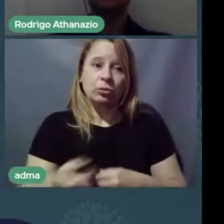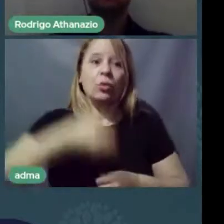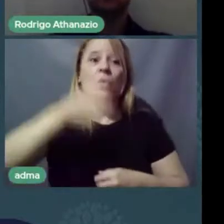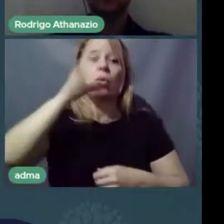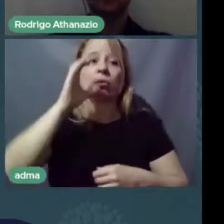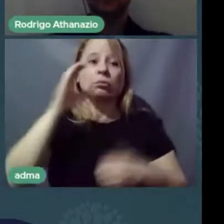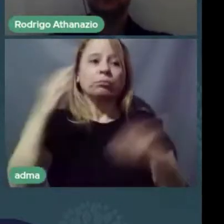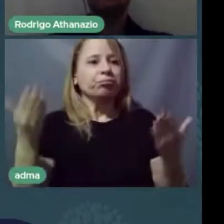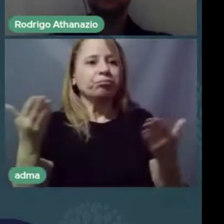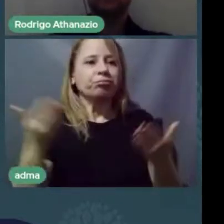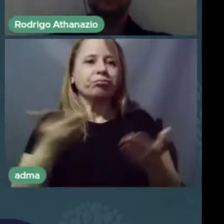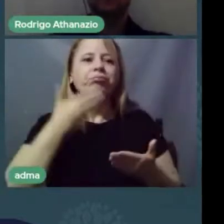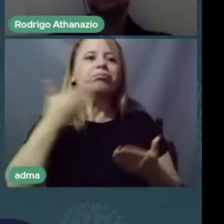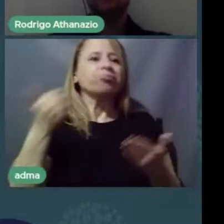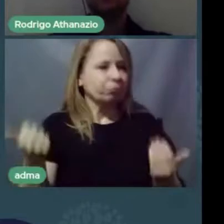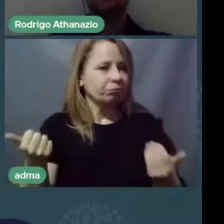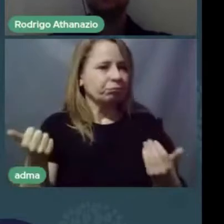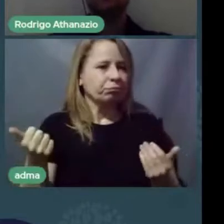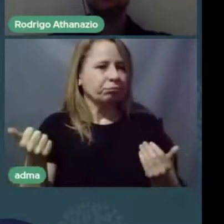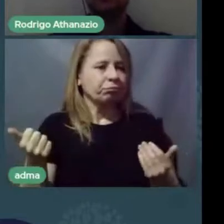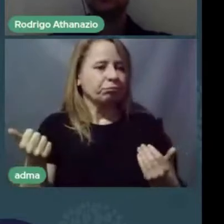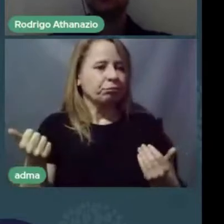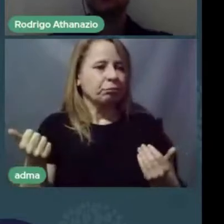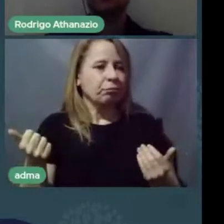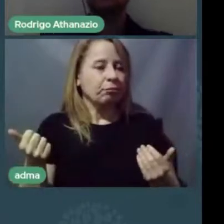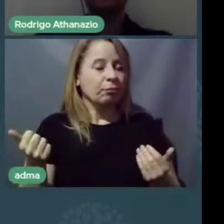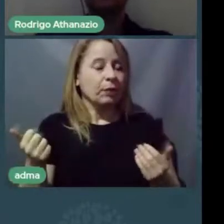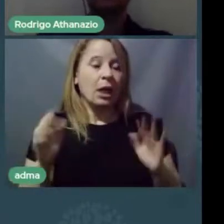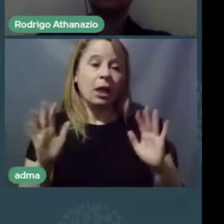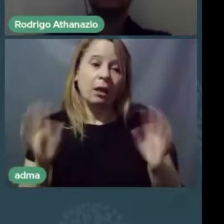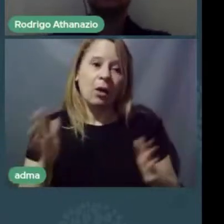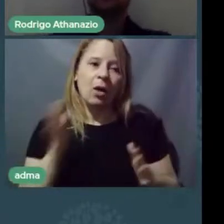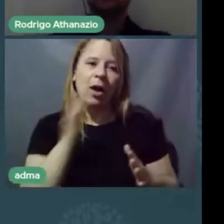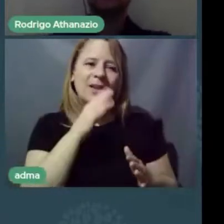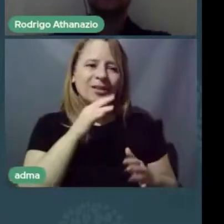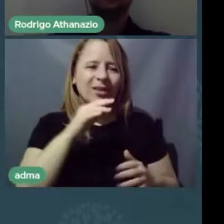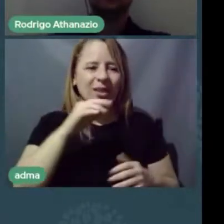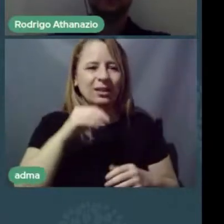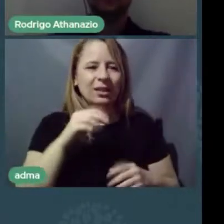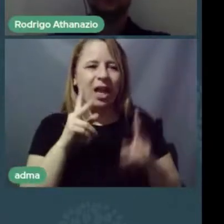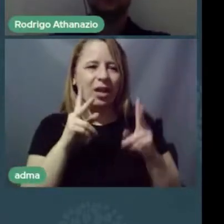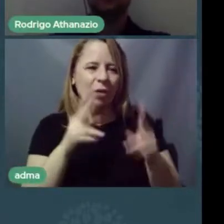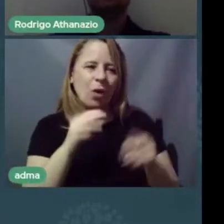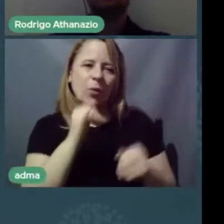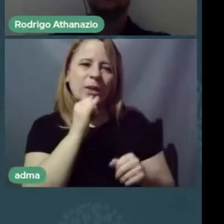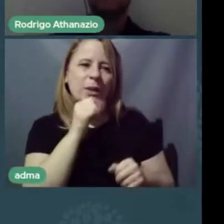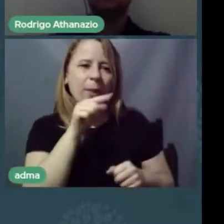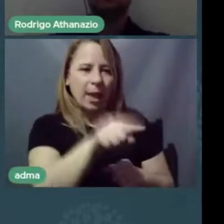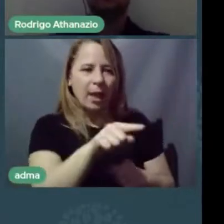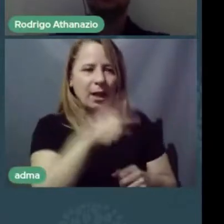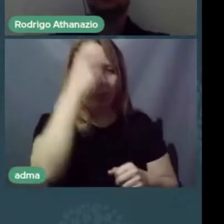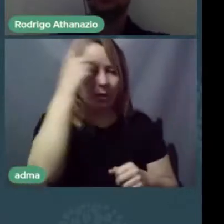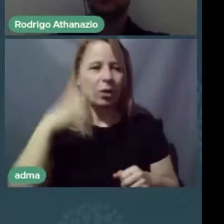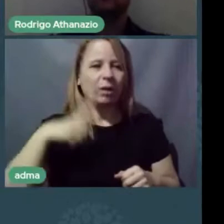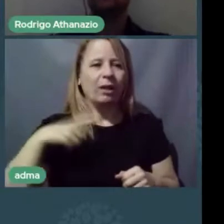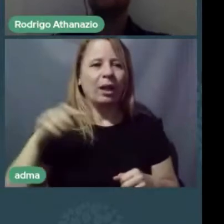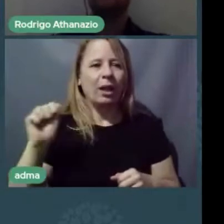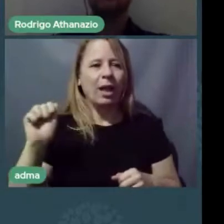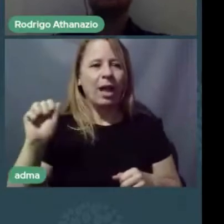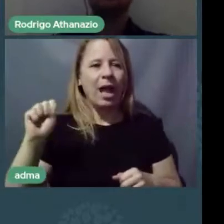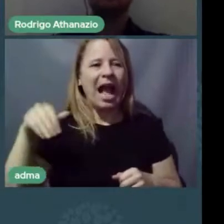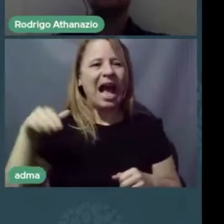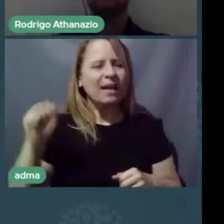Não tem por que matar uma formiga com bala de canhão. Eu não vou tratar um paciente asmático somente com corticóide